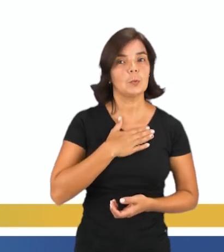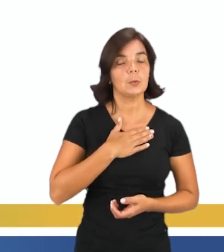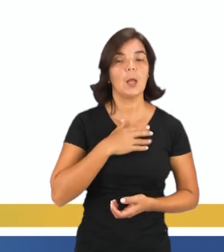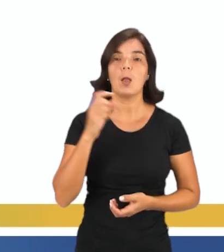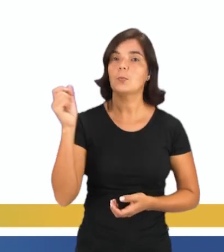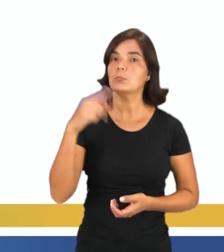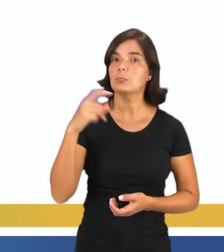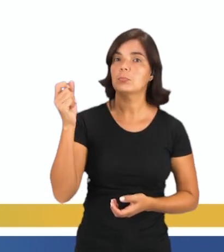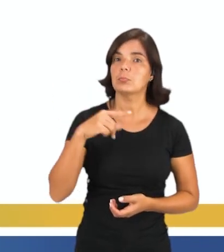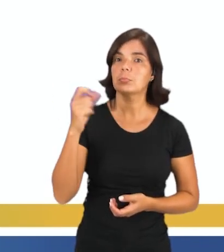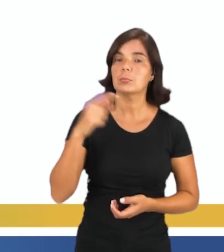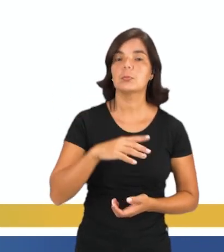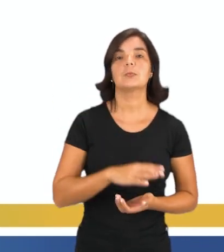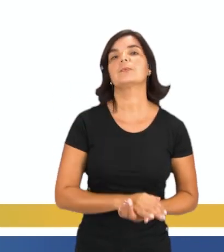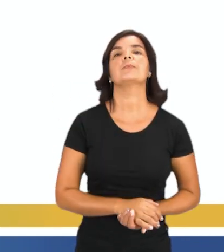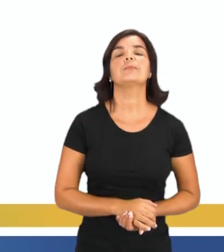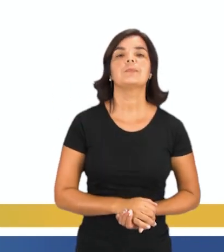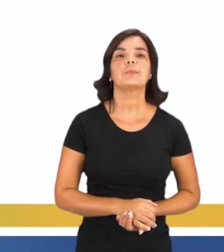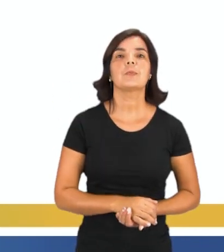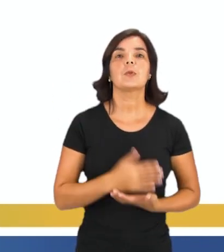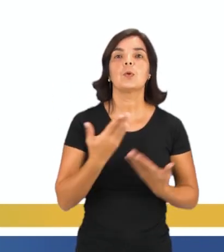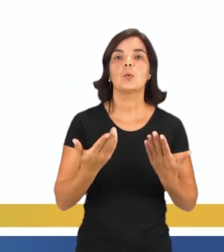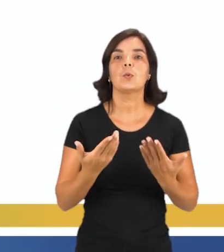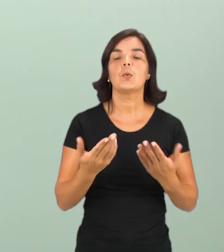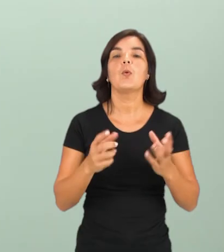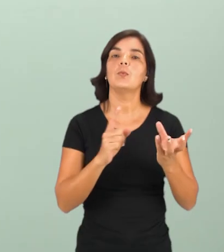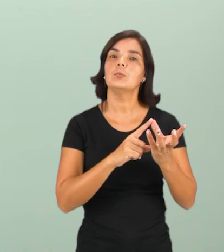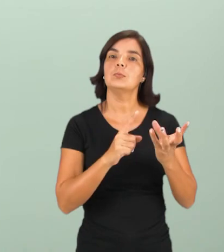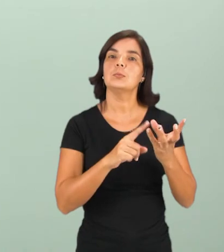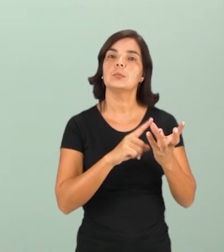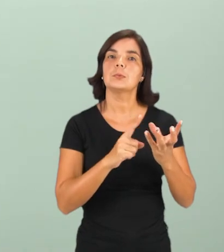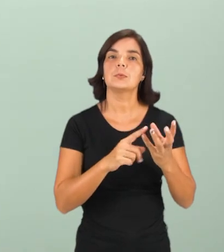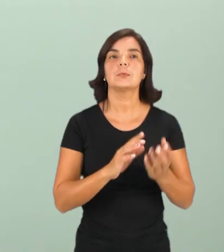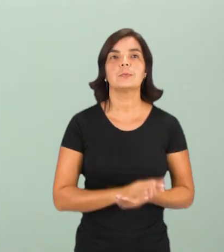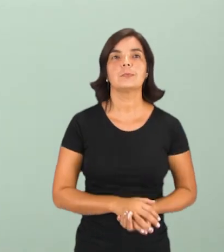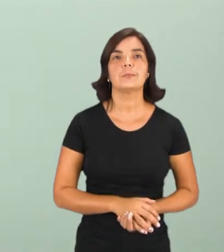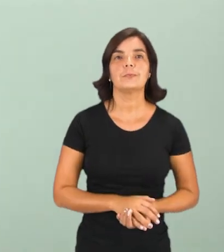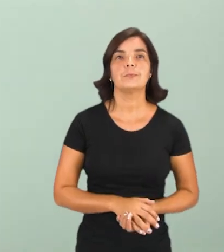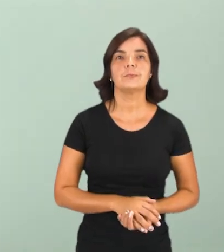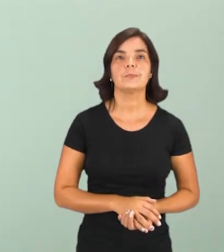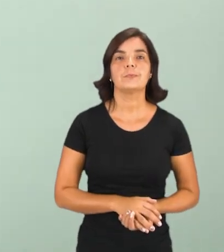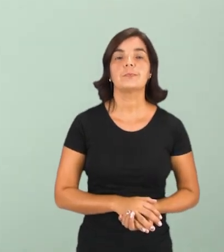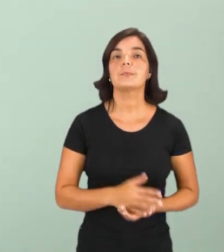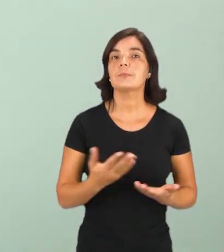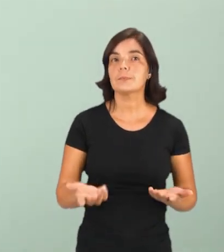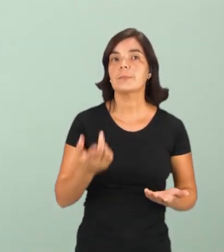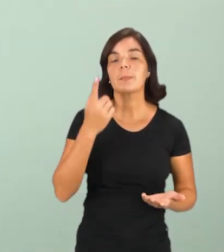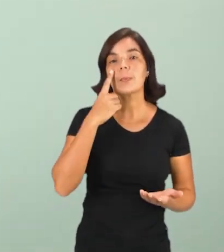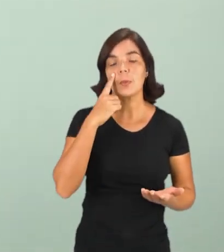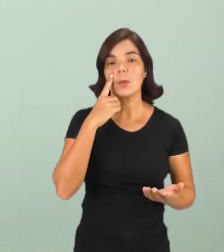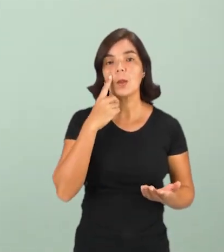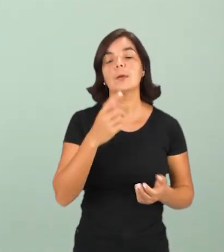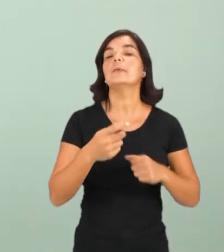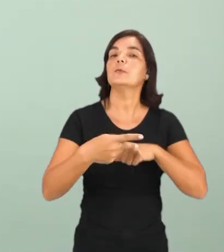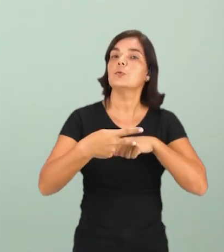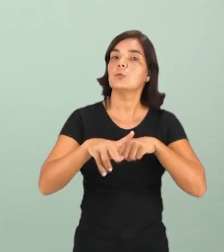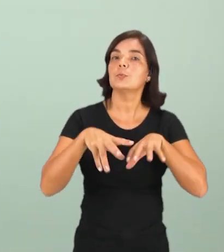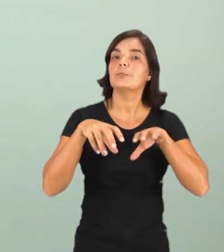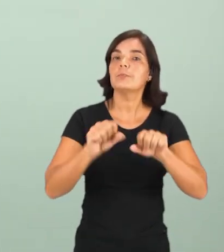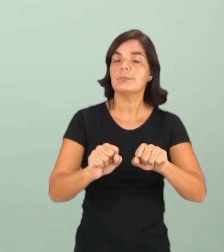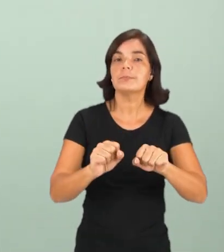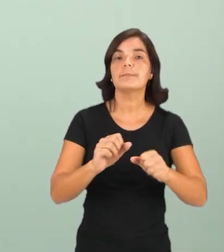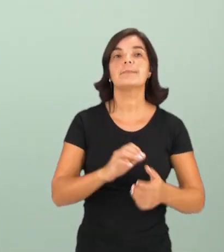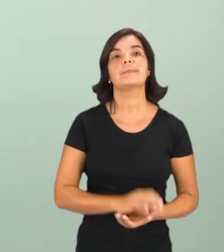azul. Ou seja, ele fez aí a distinção com o nosso artigo, ok? Bom, Esses são os nossos